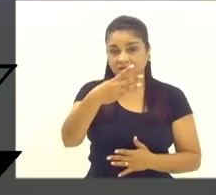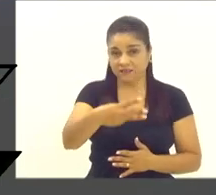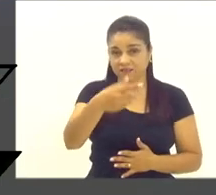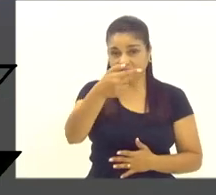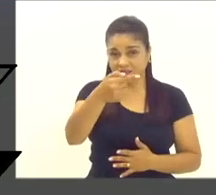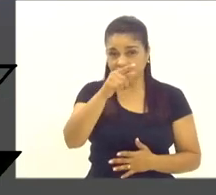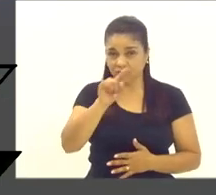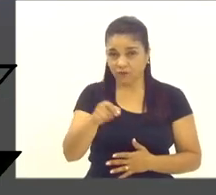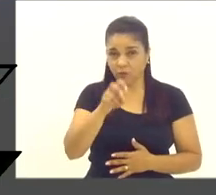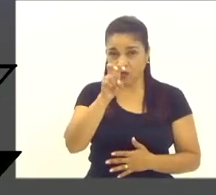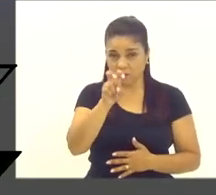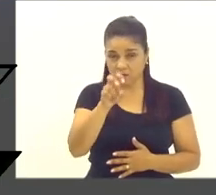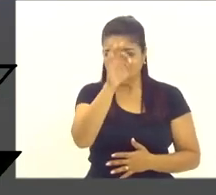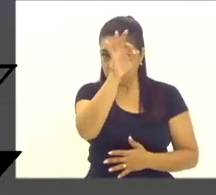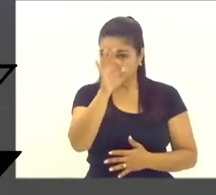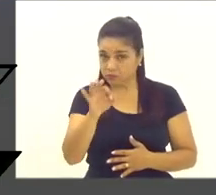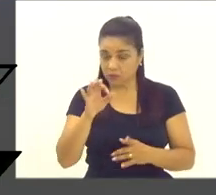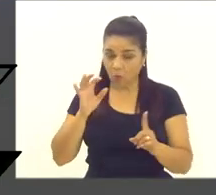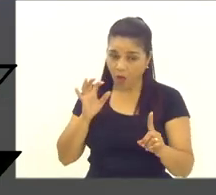ao nome dela são